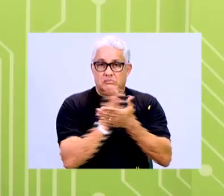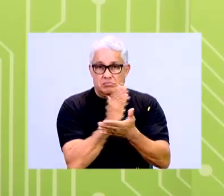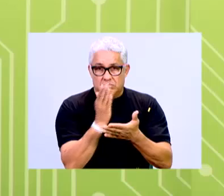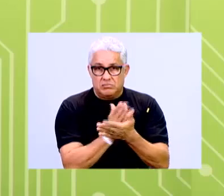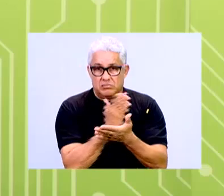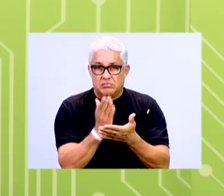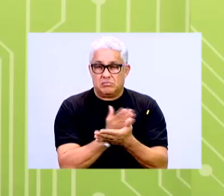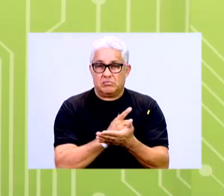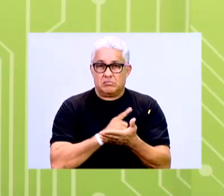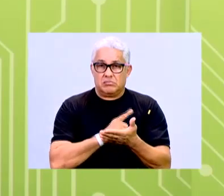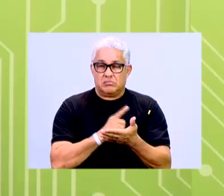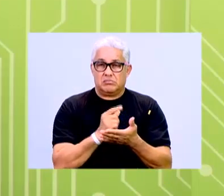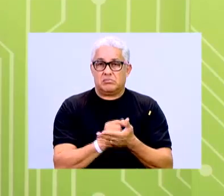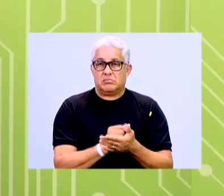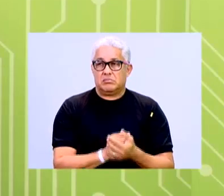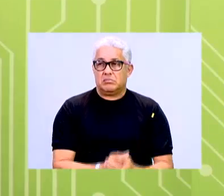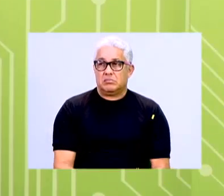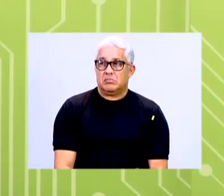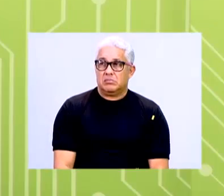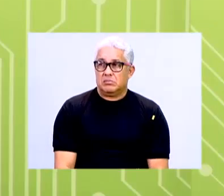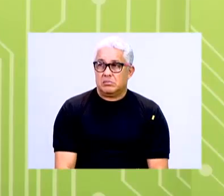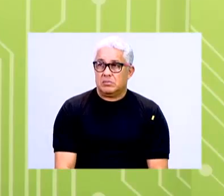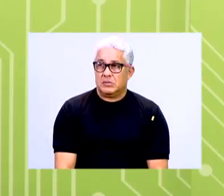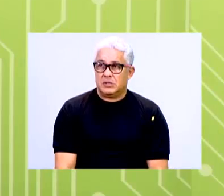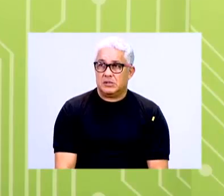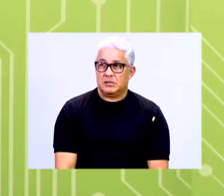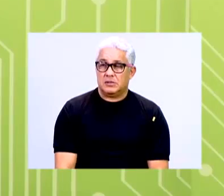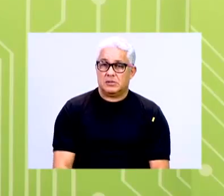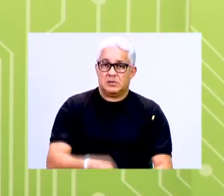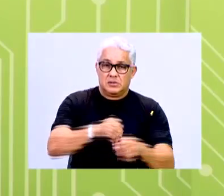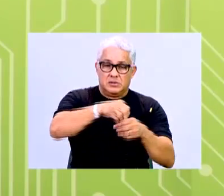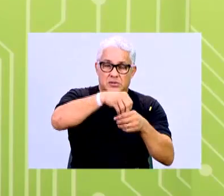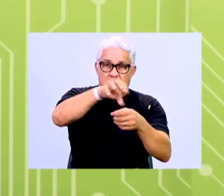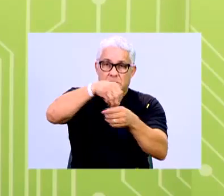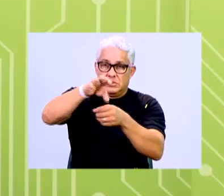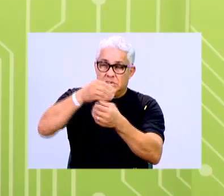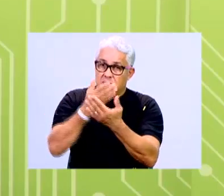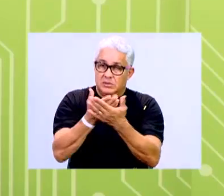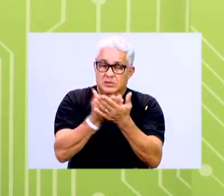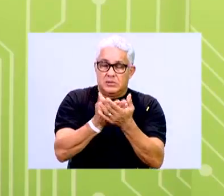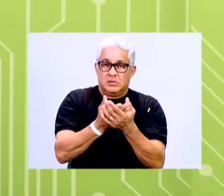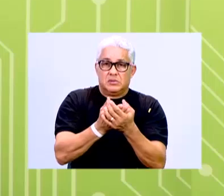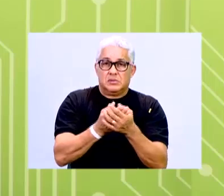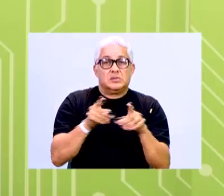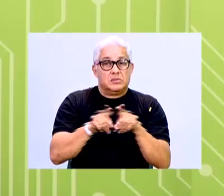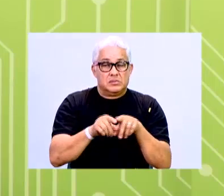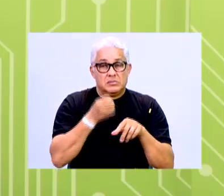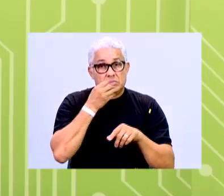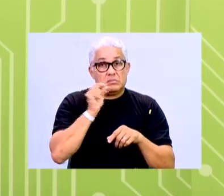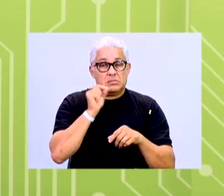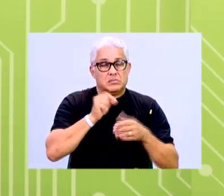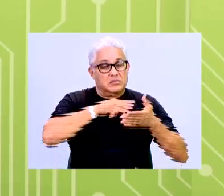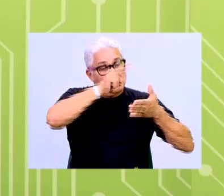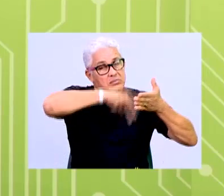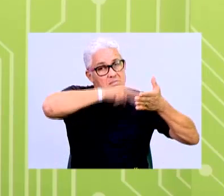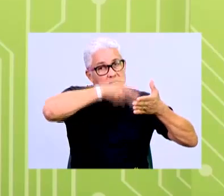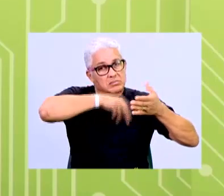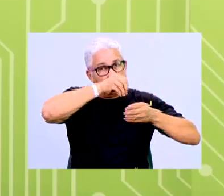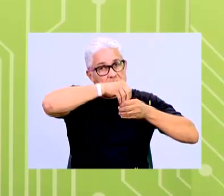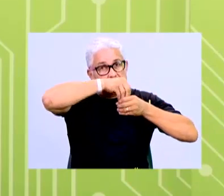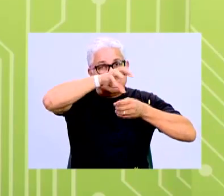que nós estamos passando o conteúdo aqui no momento da aula, mas é sempre bom os senhores darem uma olhada no